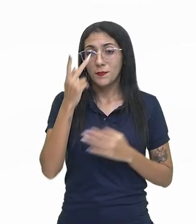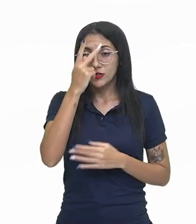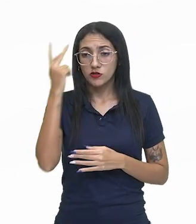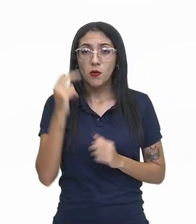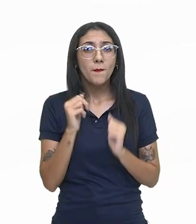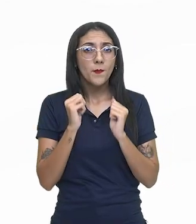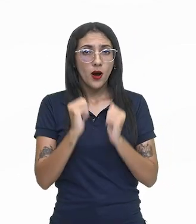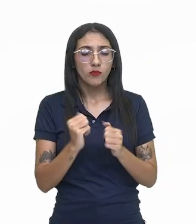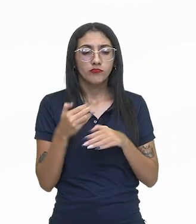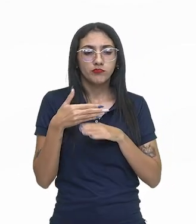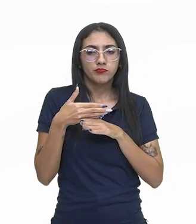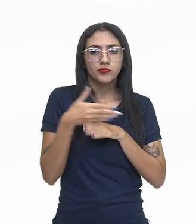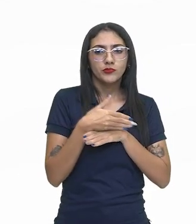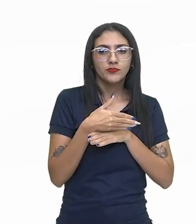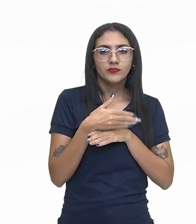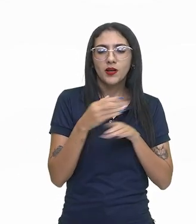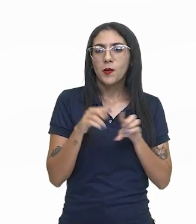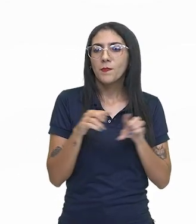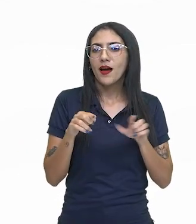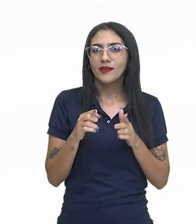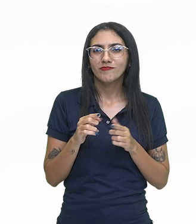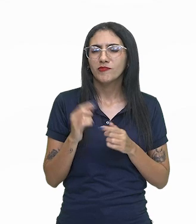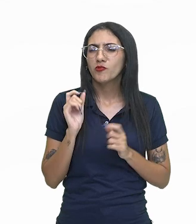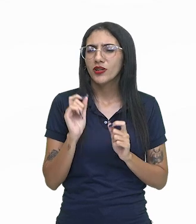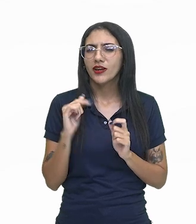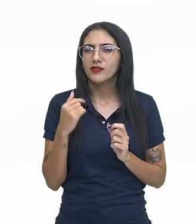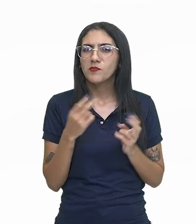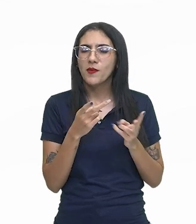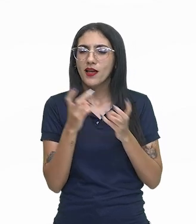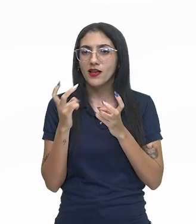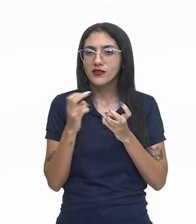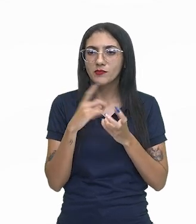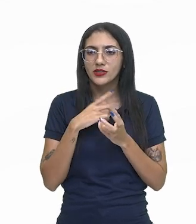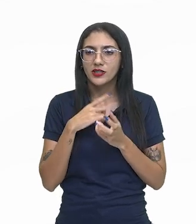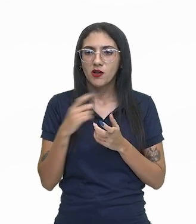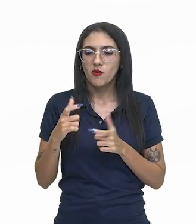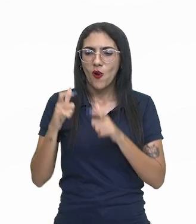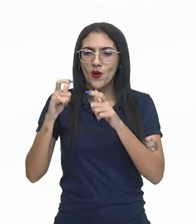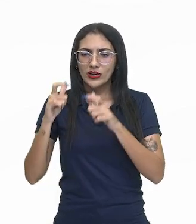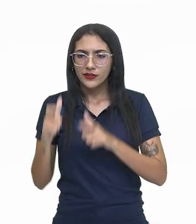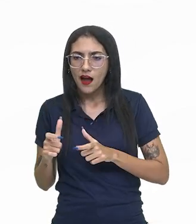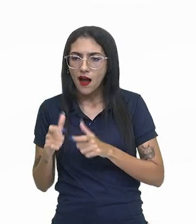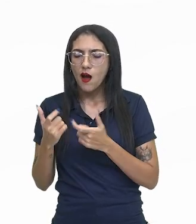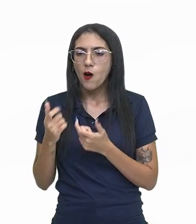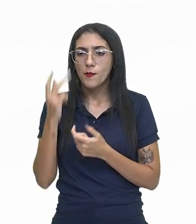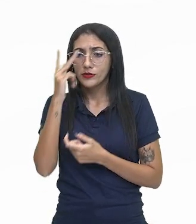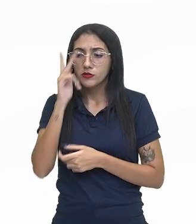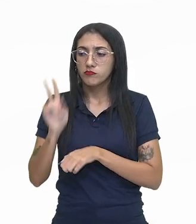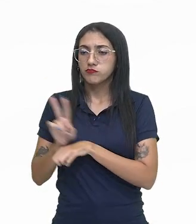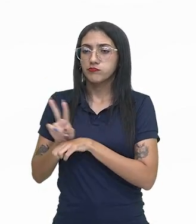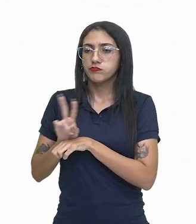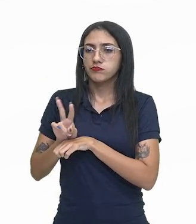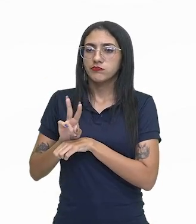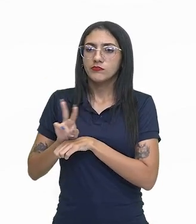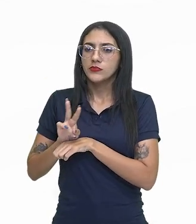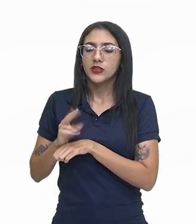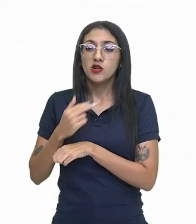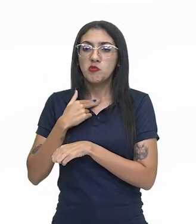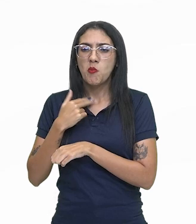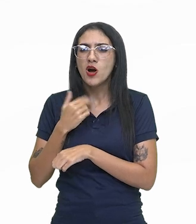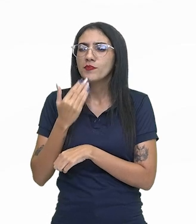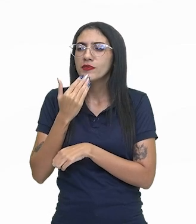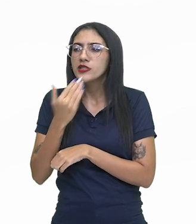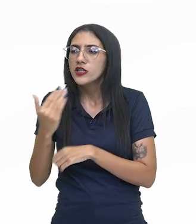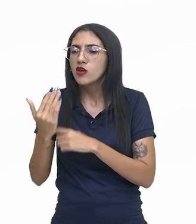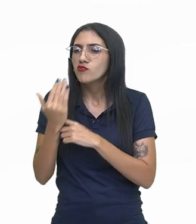podem acessar aquilo ali, mas o que mais a gente vê aí é qualquer lugar, tem uma portaria, tem uma área ali onde não pode entrar, não pode pedir informação,